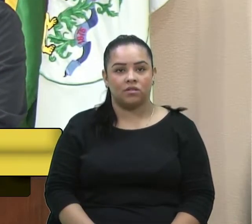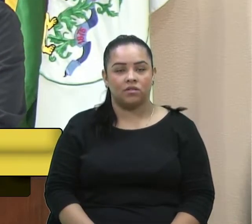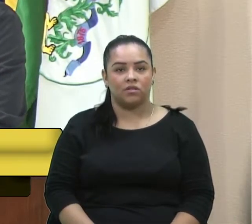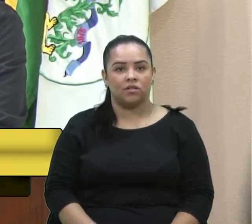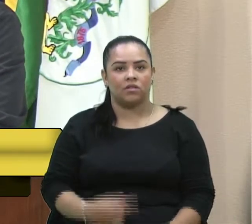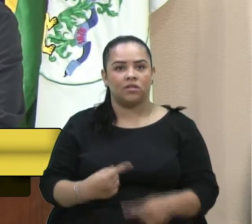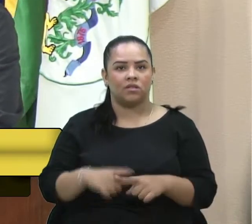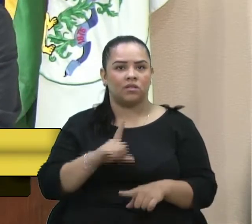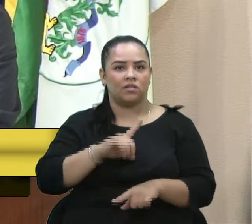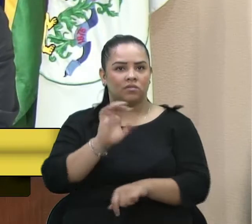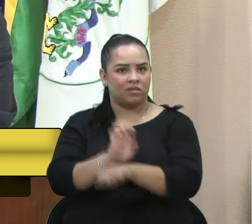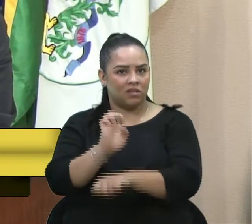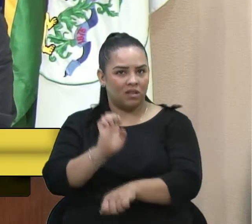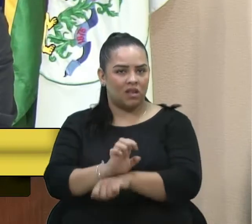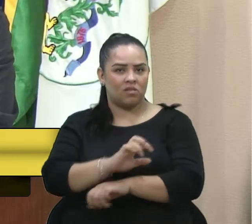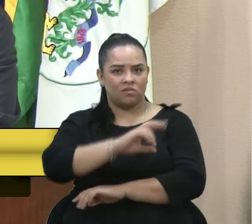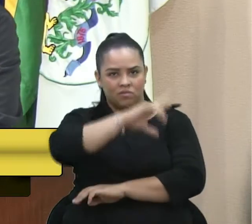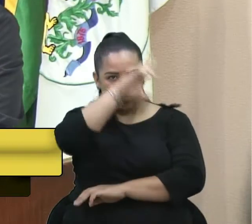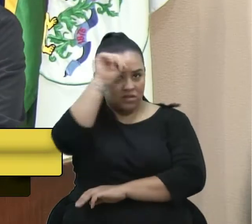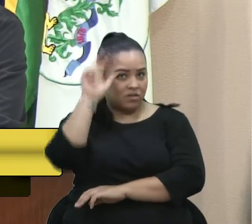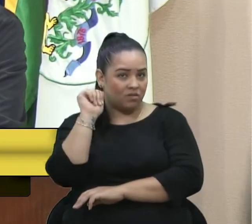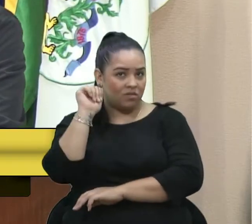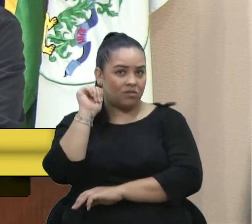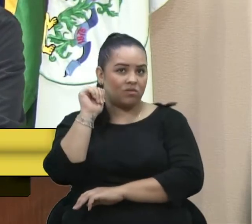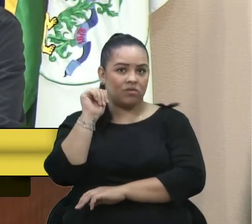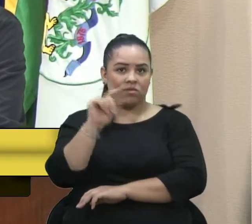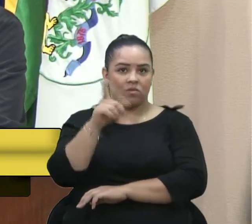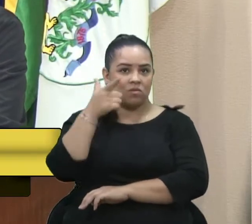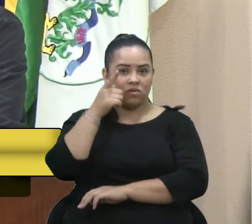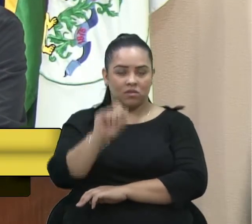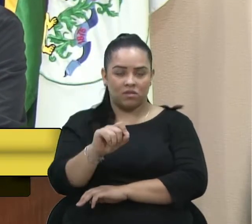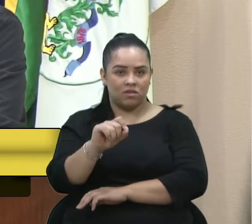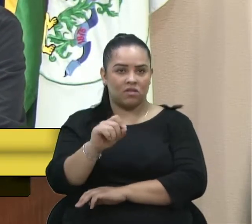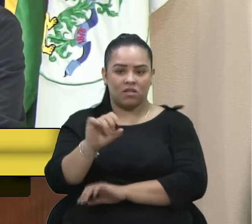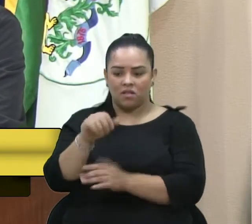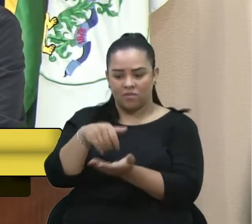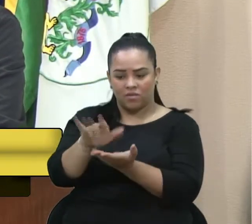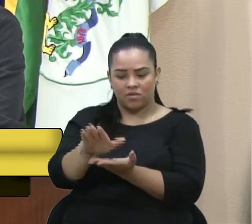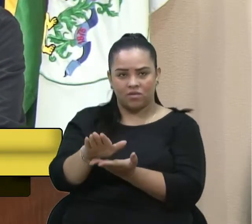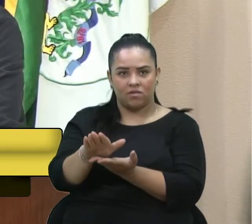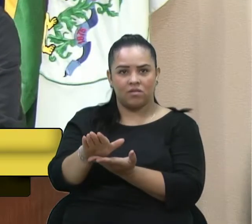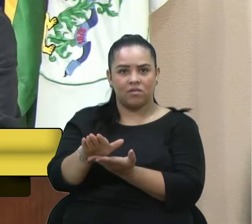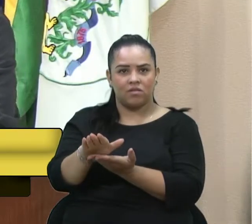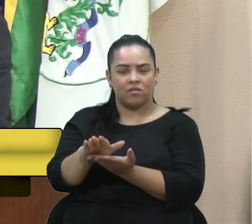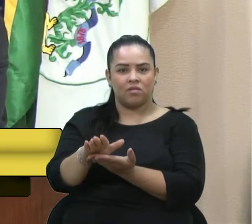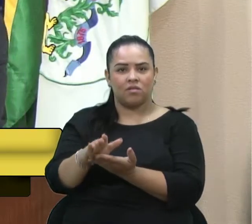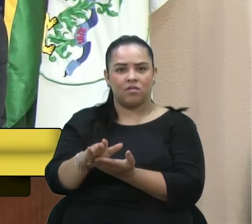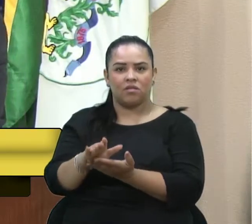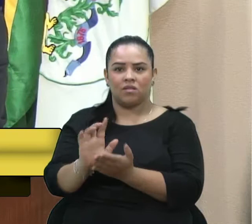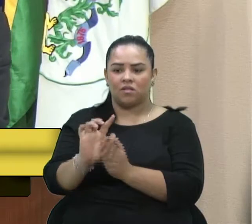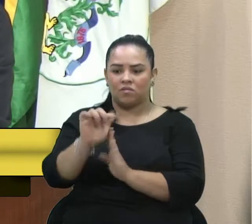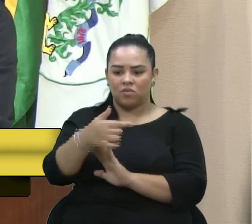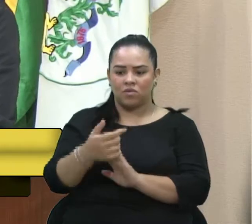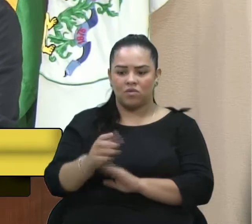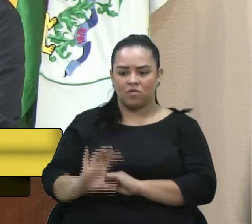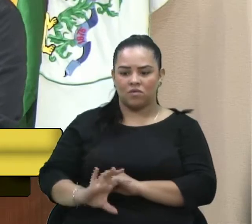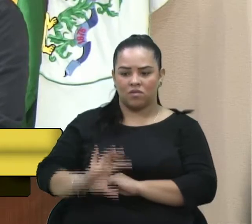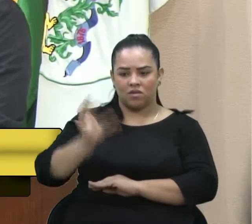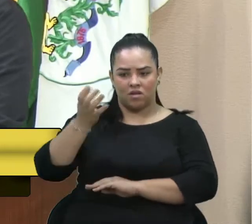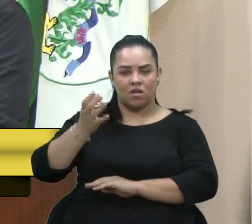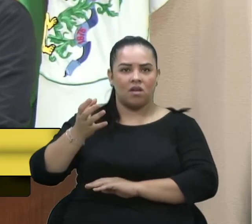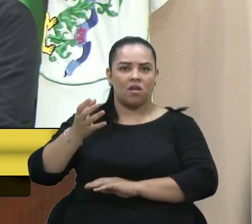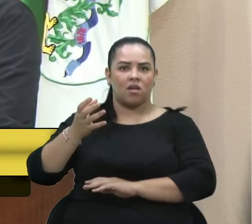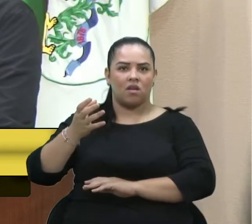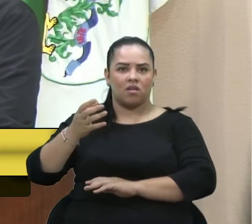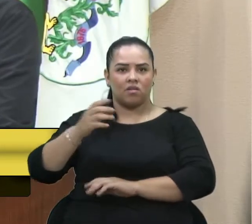Estado, enfim, o município, né, não consegue demitir. Então a gente tem que, quando vier essa reforma administrativa que eu,